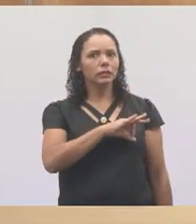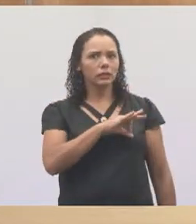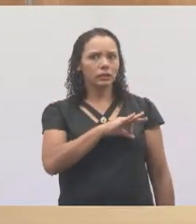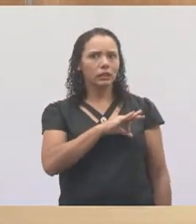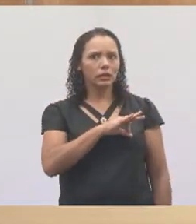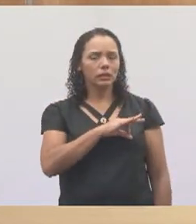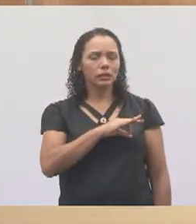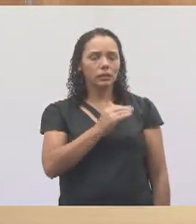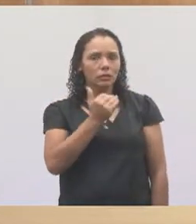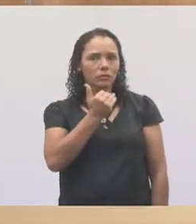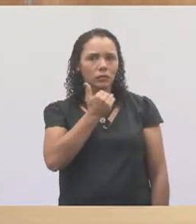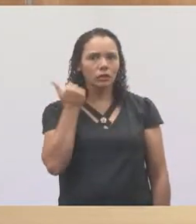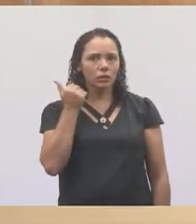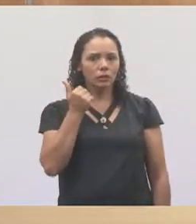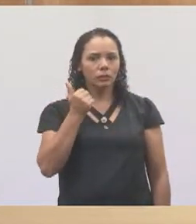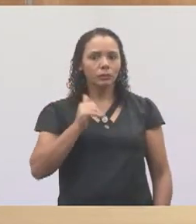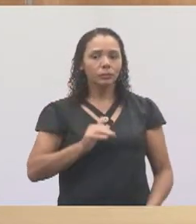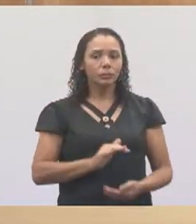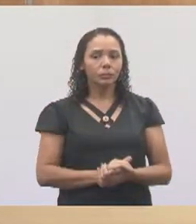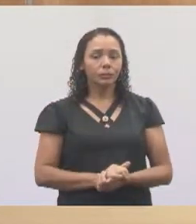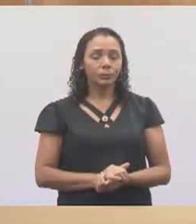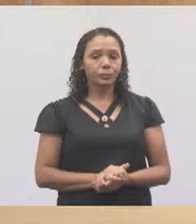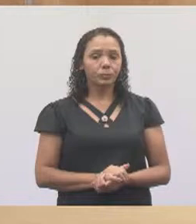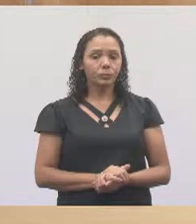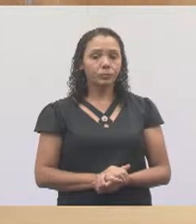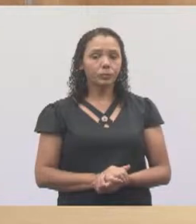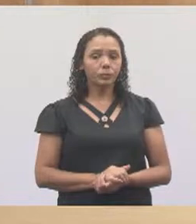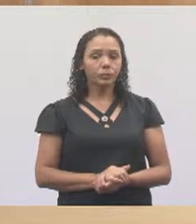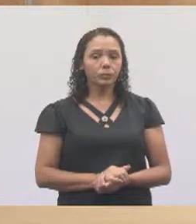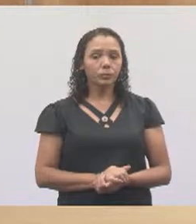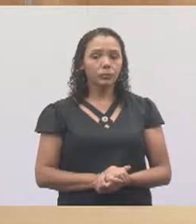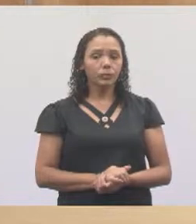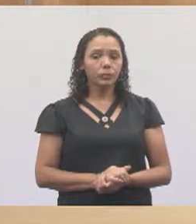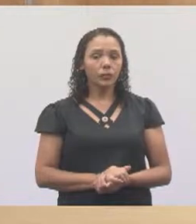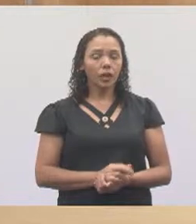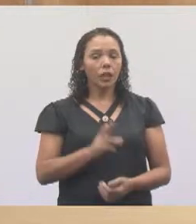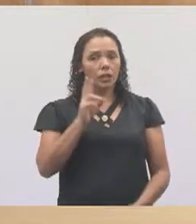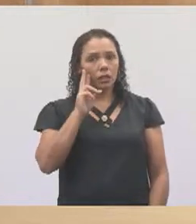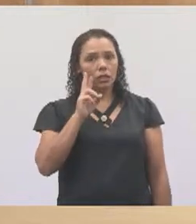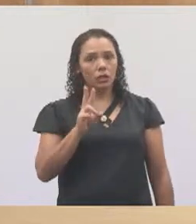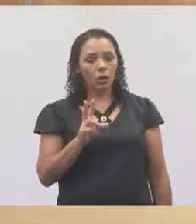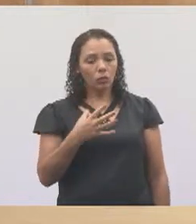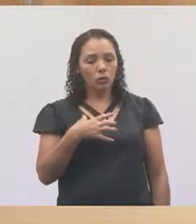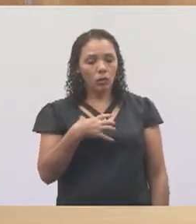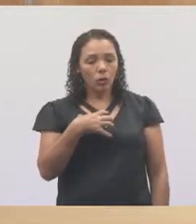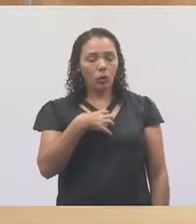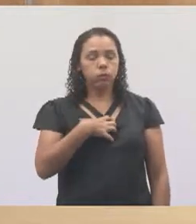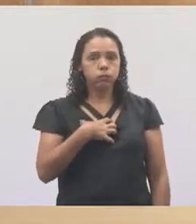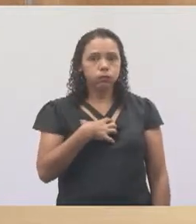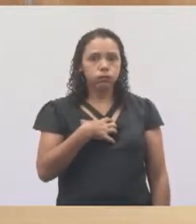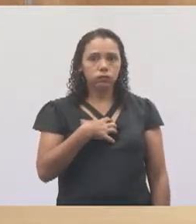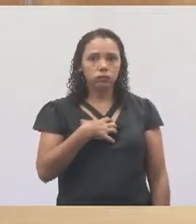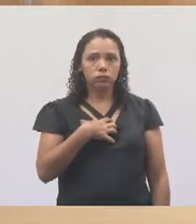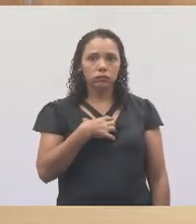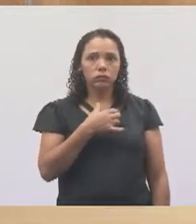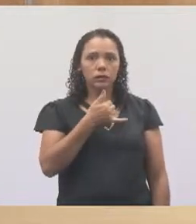Campos, que é o primeiro DP. E aquilo me marcou muito, né? Que é uma cena muito triste, porque coube a